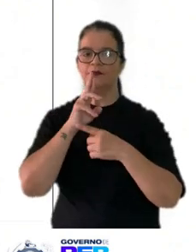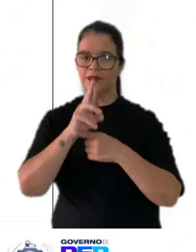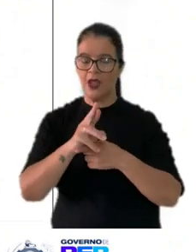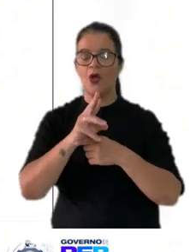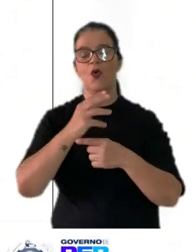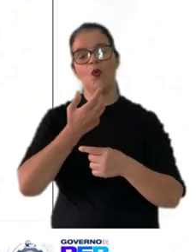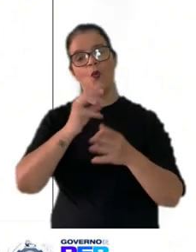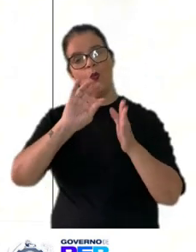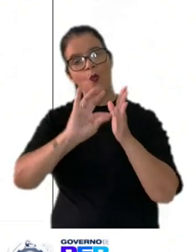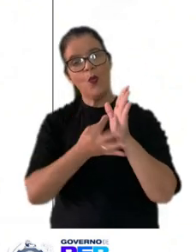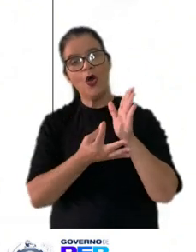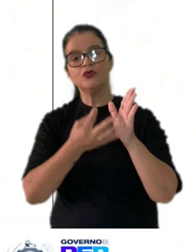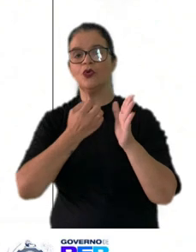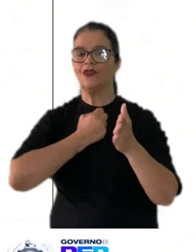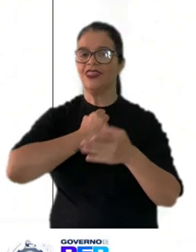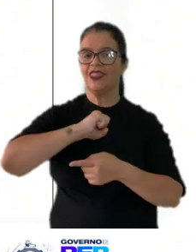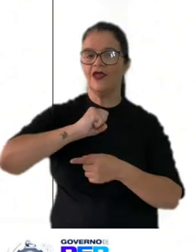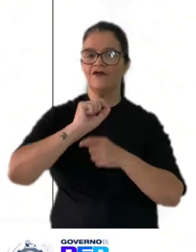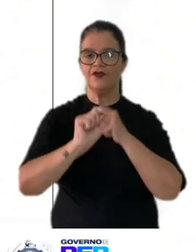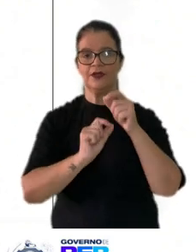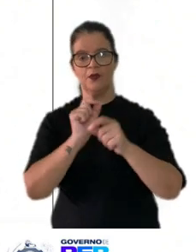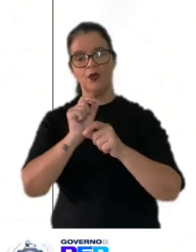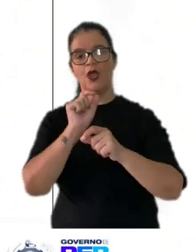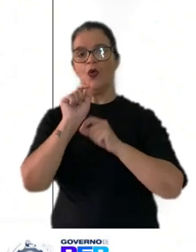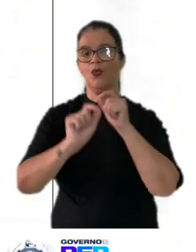então o que ele tá querendo que a gente